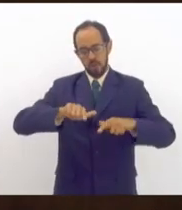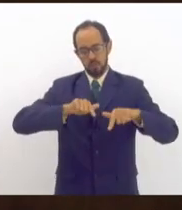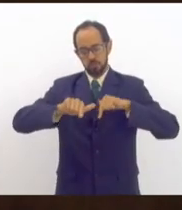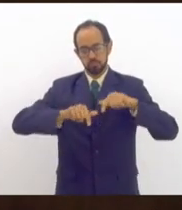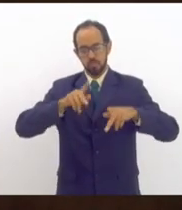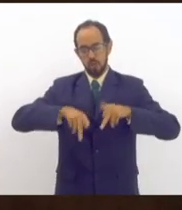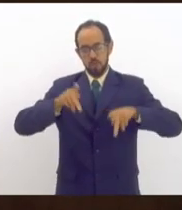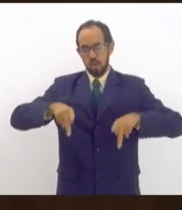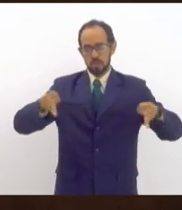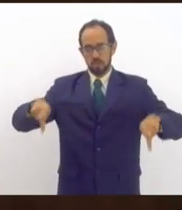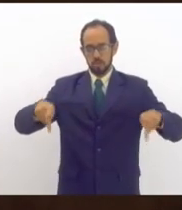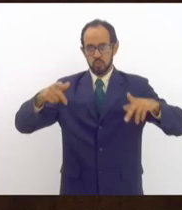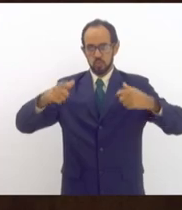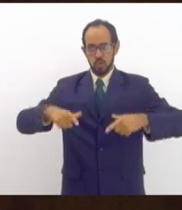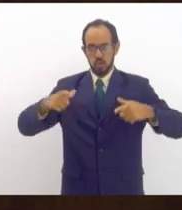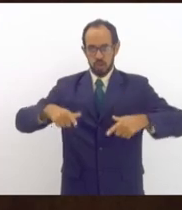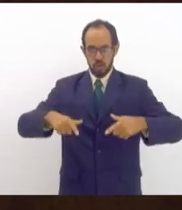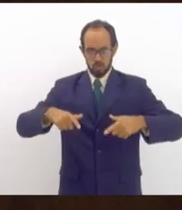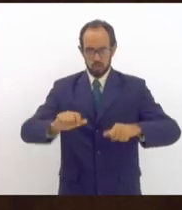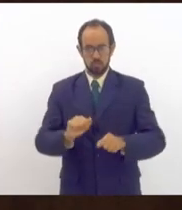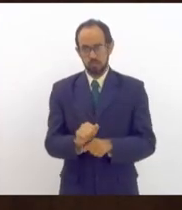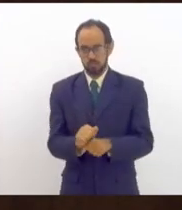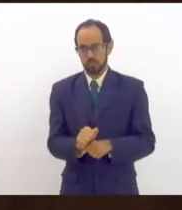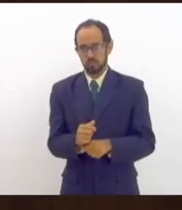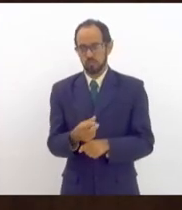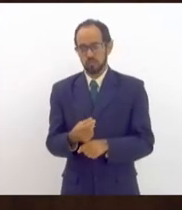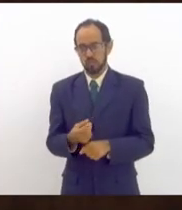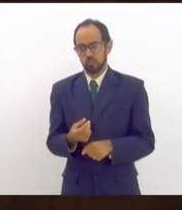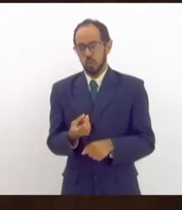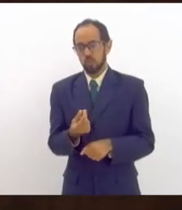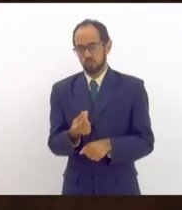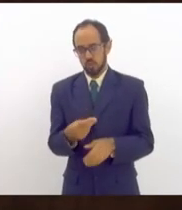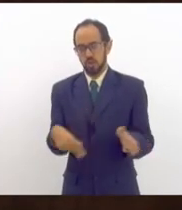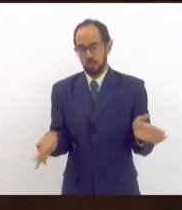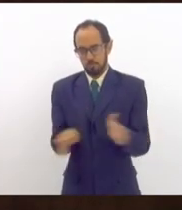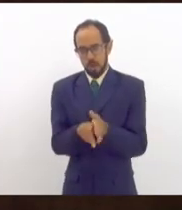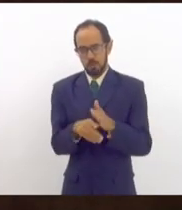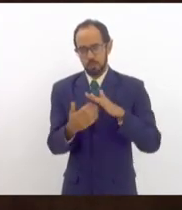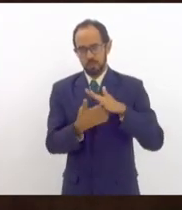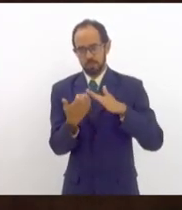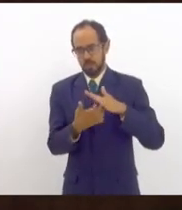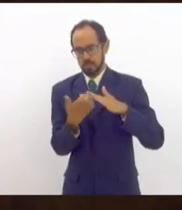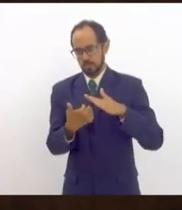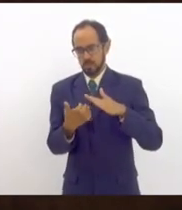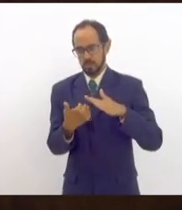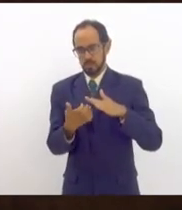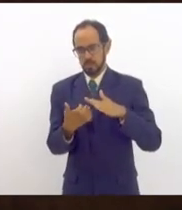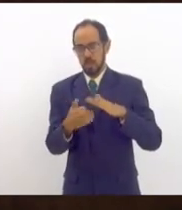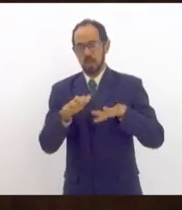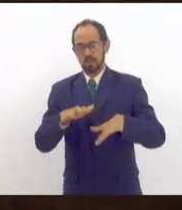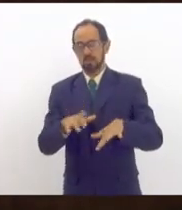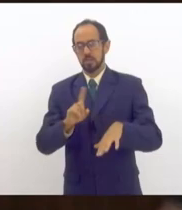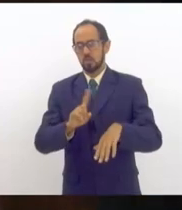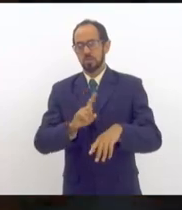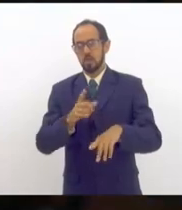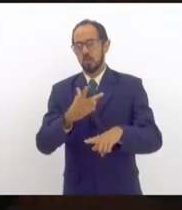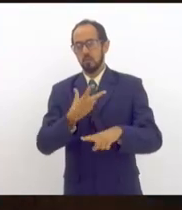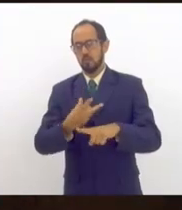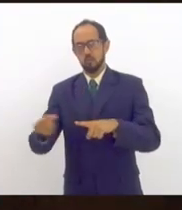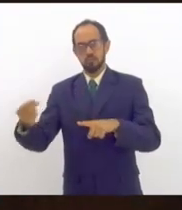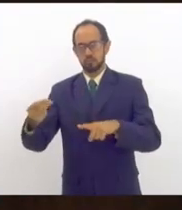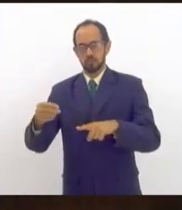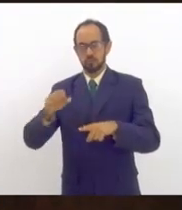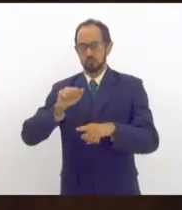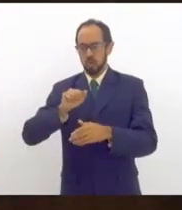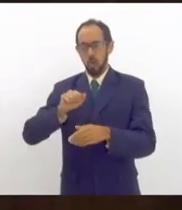local né com um recursos da própria empresa de forma que nós não afugentamos empresas